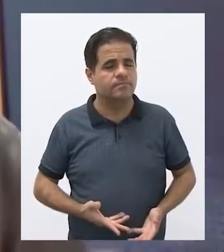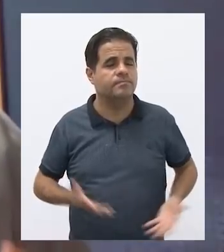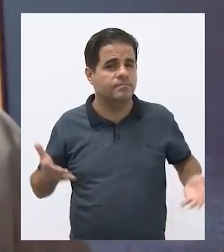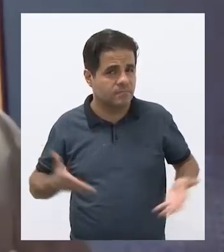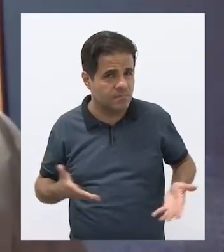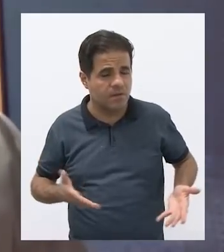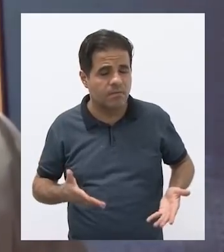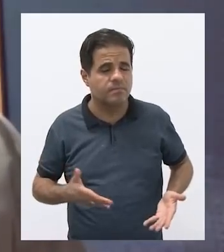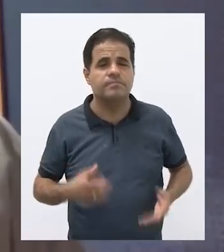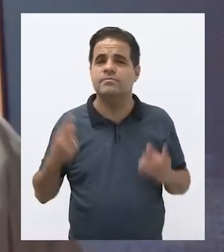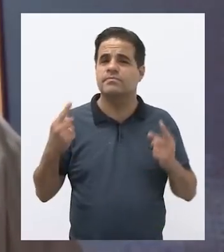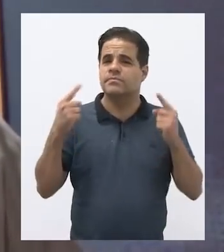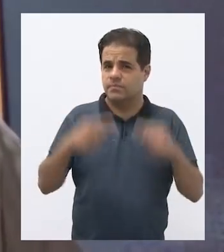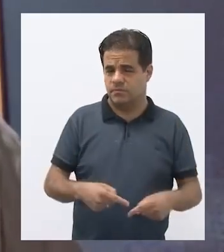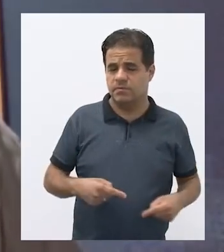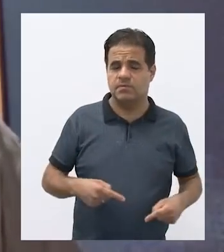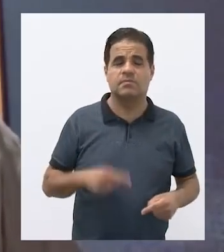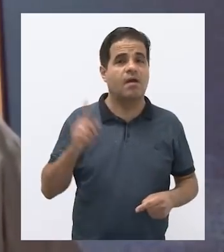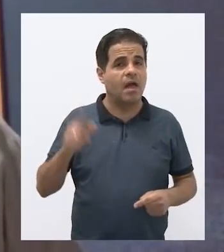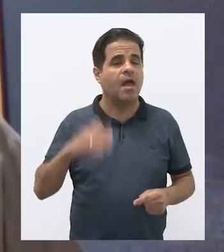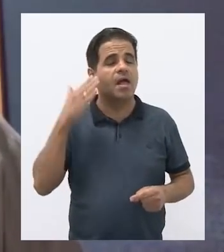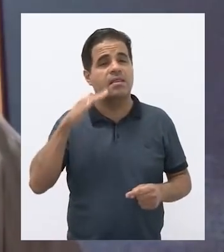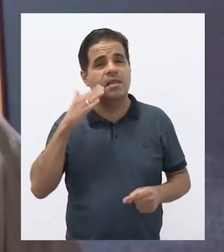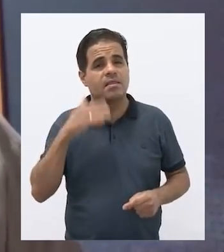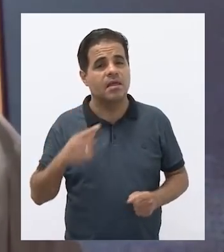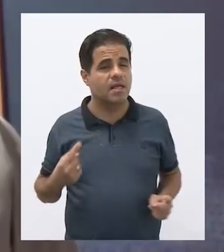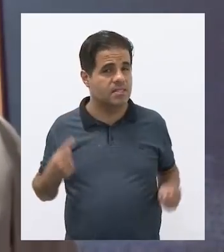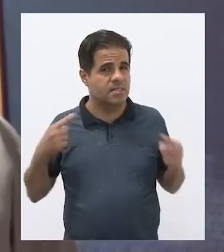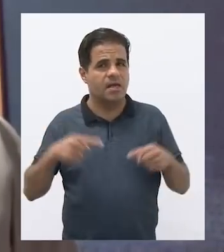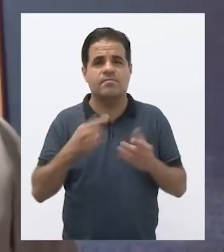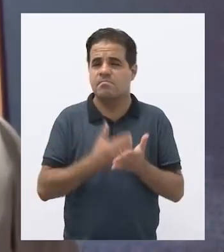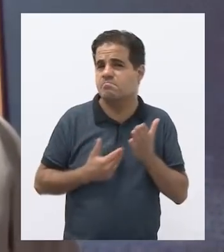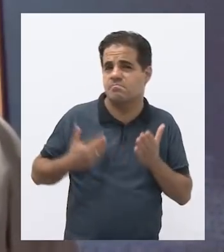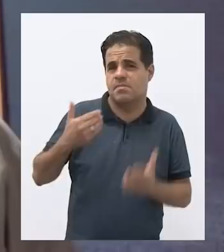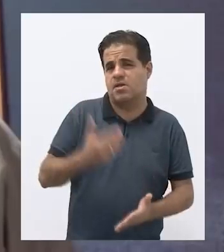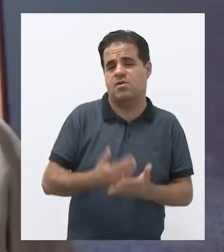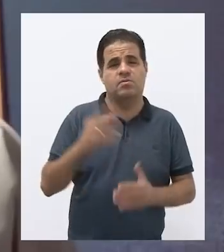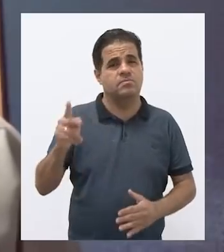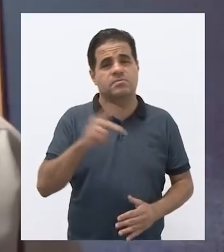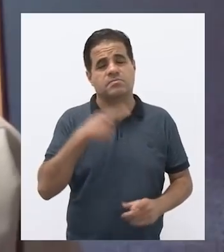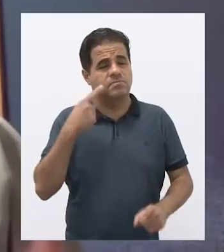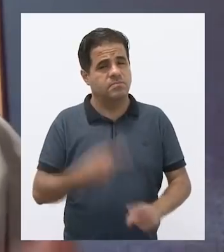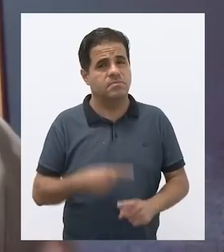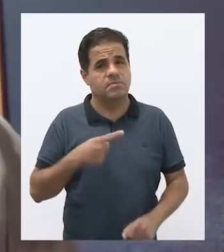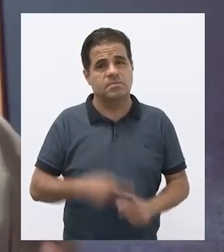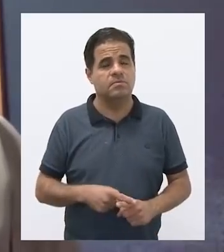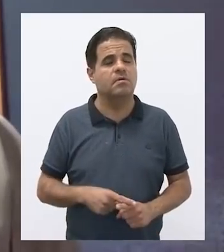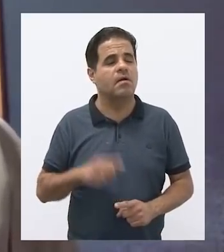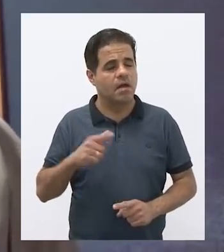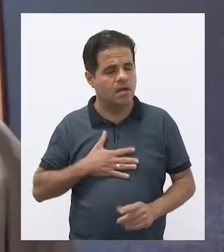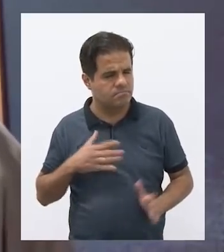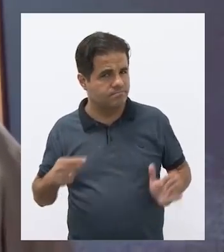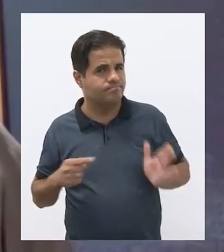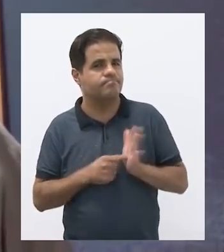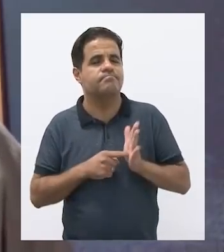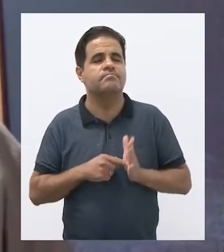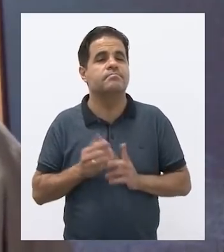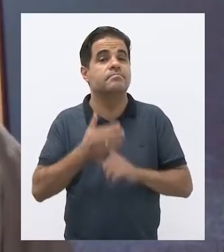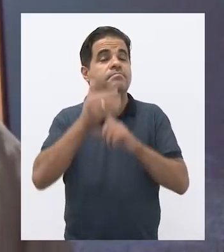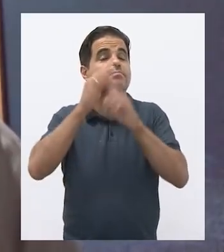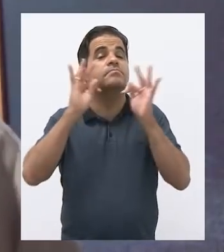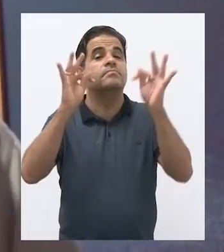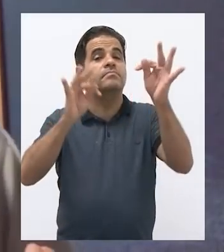Hoje, o desafio é entender, e esse desafio é maior para o professor, por quê? E aí esse é o meu ponto sobre as